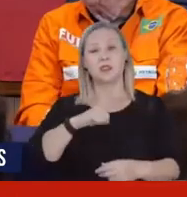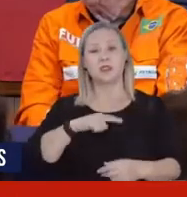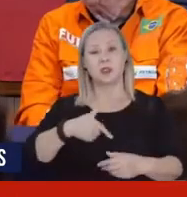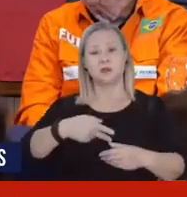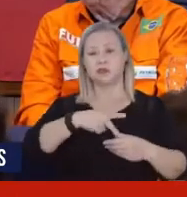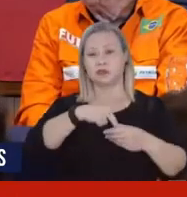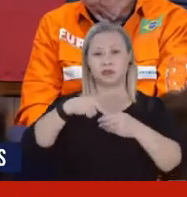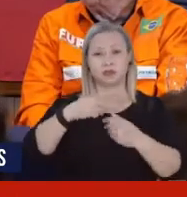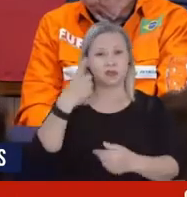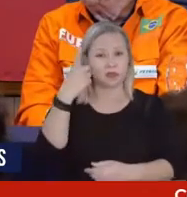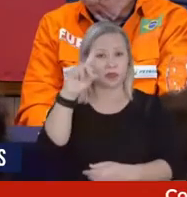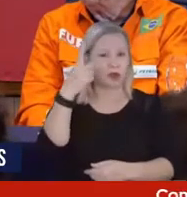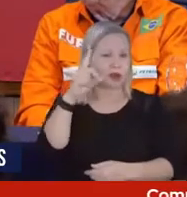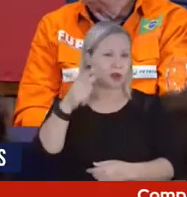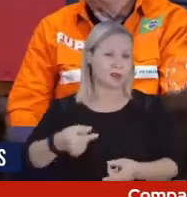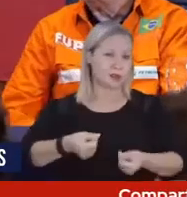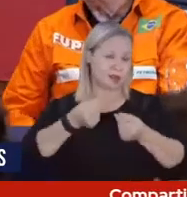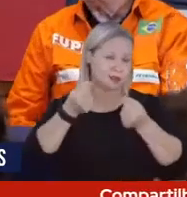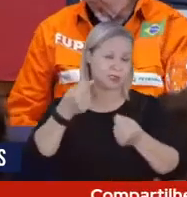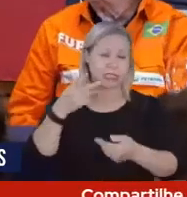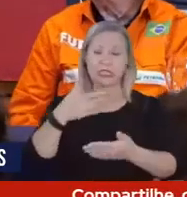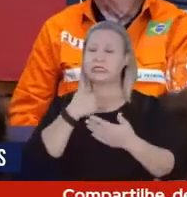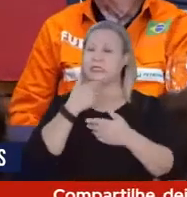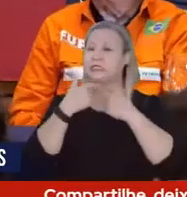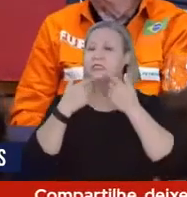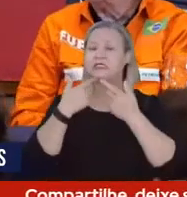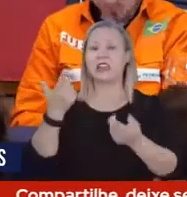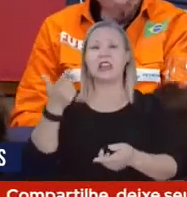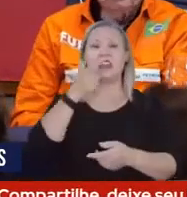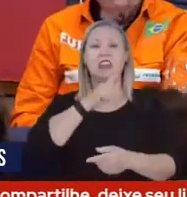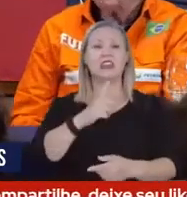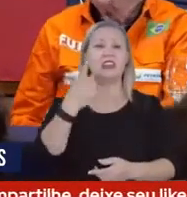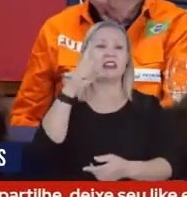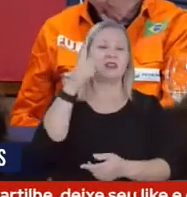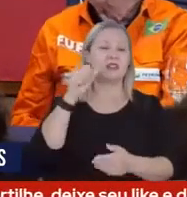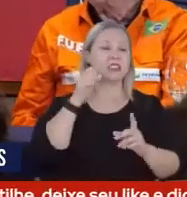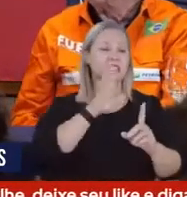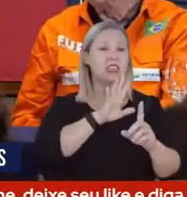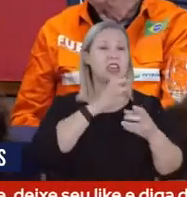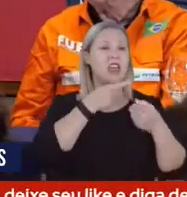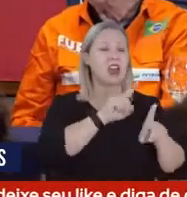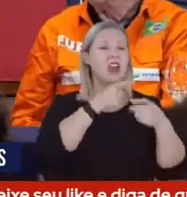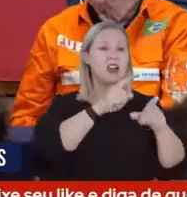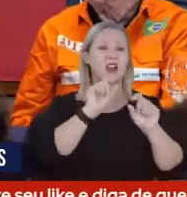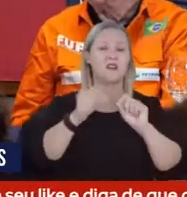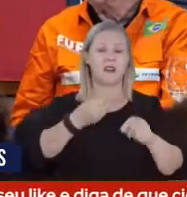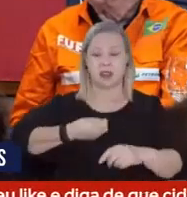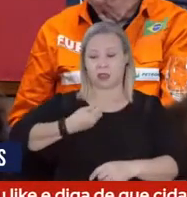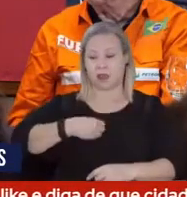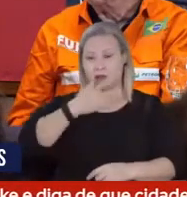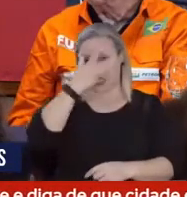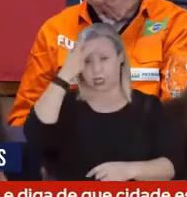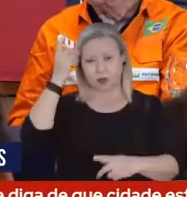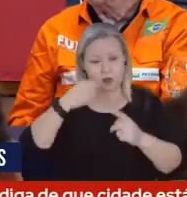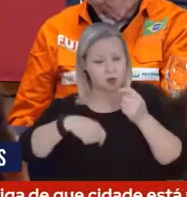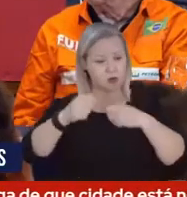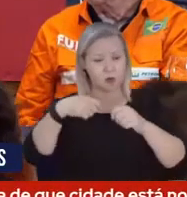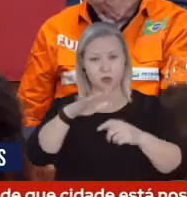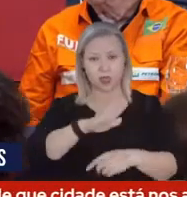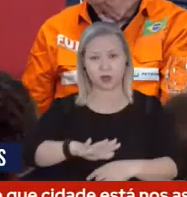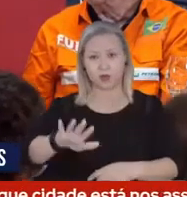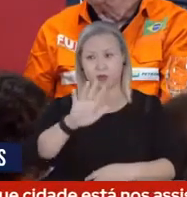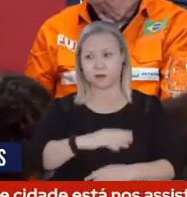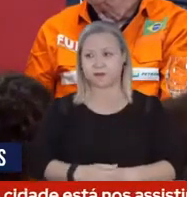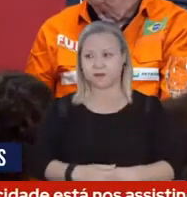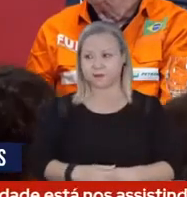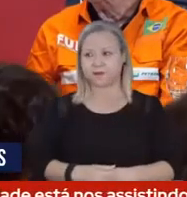ganha em dólar. E isso afeta toda a economia, afeta a vida das pessoas. E, como disse o Estrela aqui, isso é um problema político. Ele não